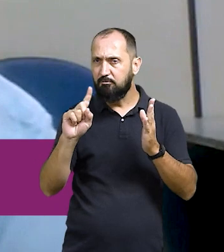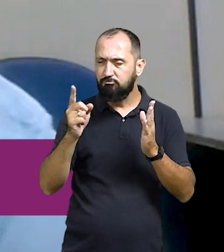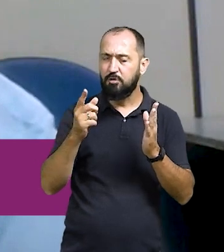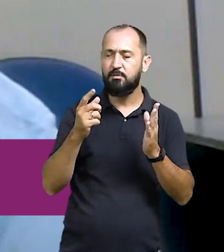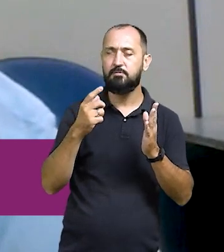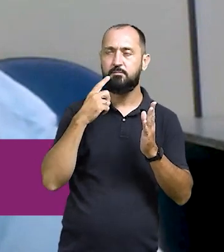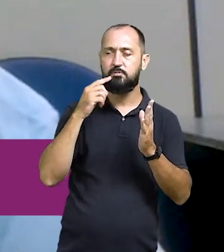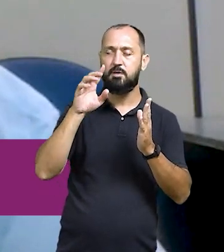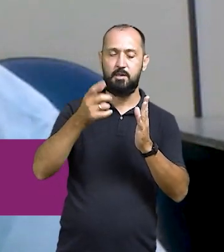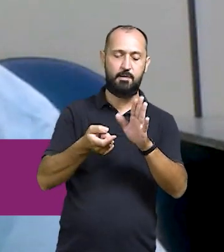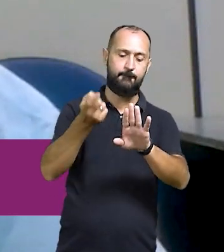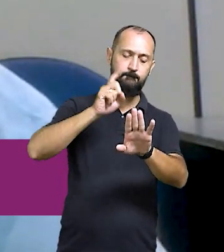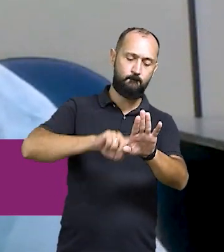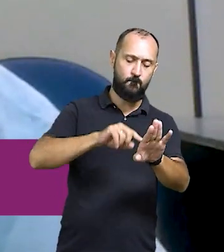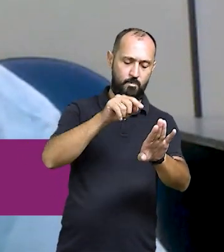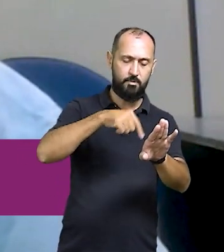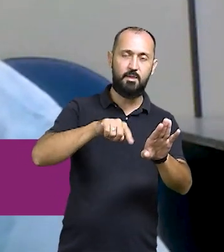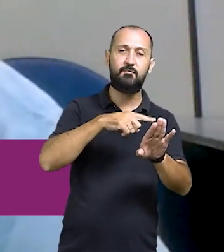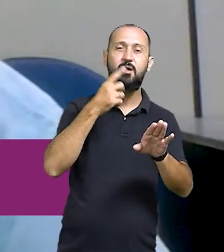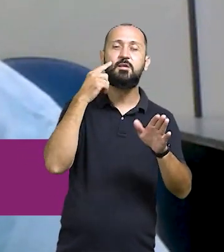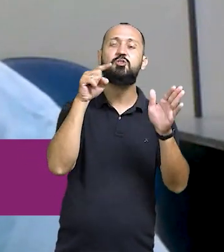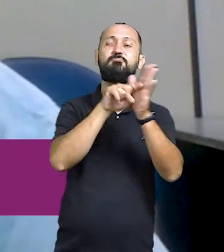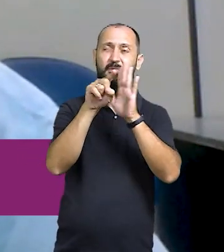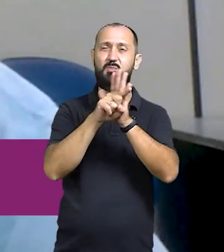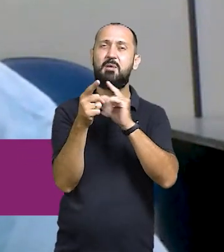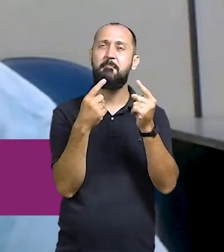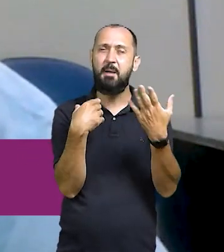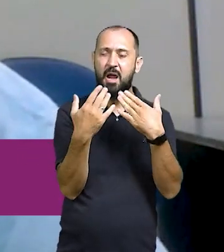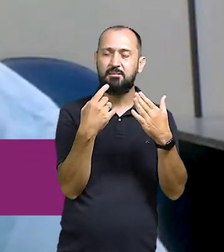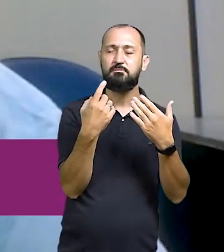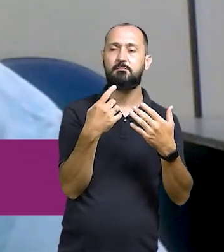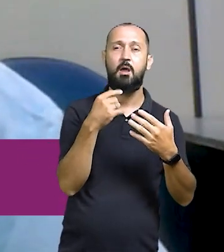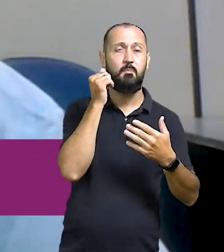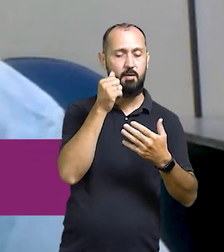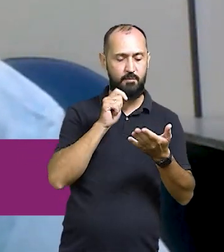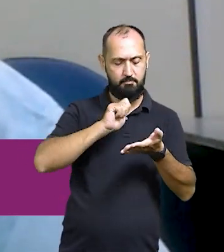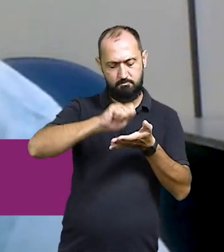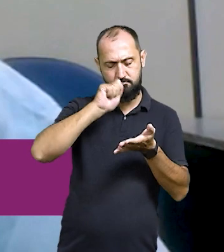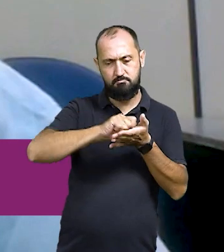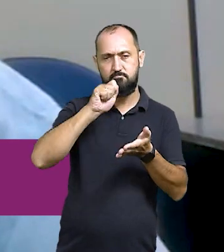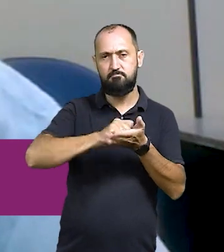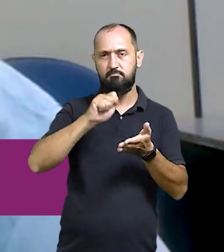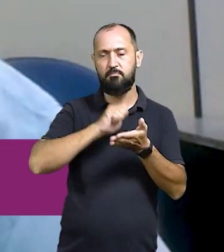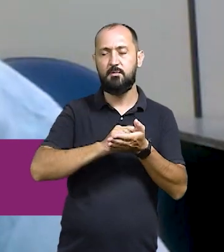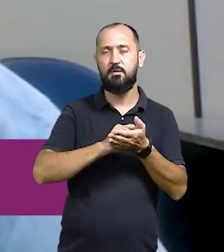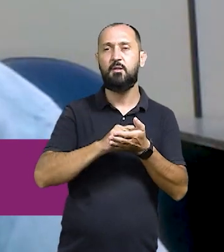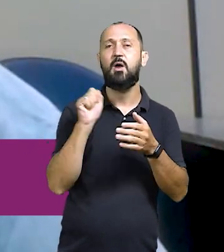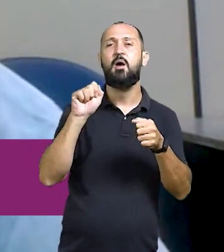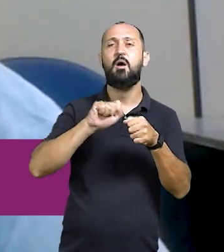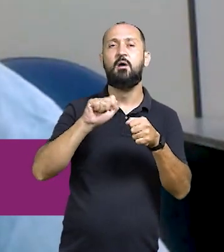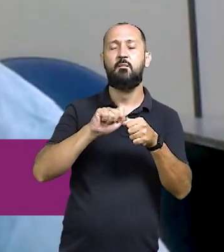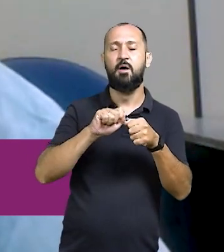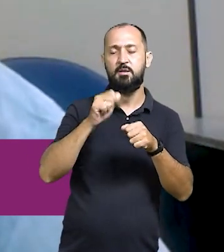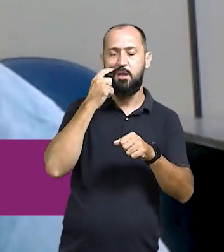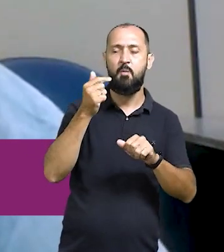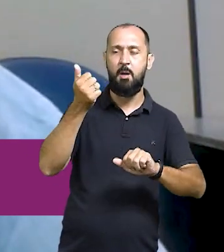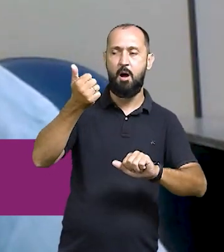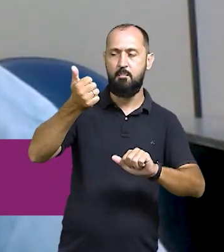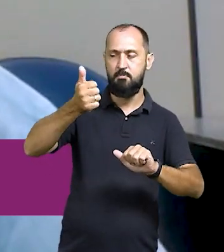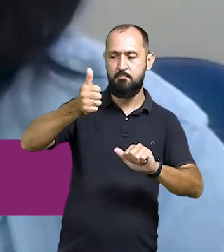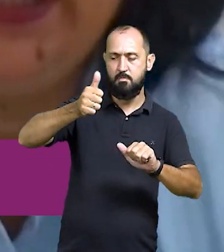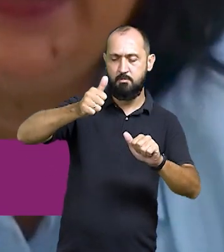sobre o protocolo Não é Não, né? Nós fizemos uma articulação com a Brasel, o Conselho Estadual de Direitos das Mulheres apoiou